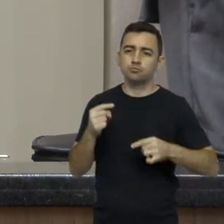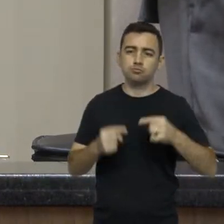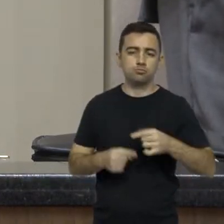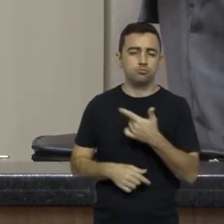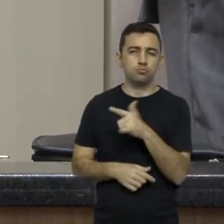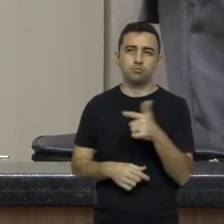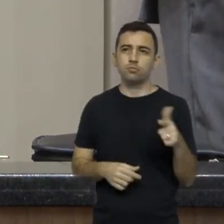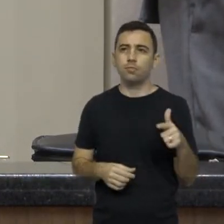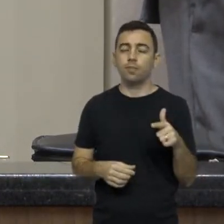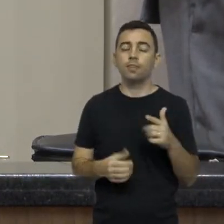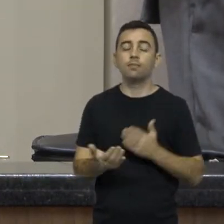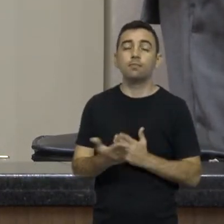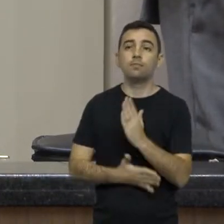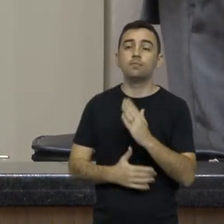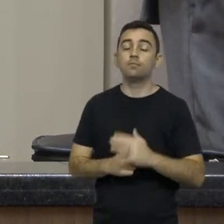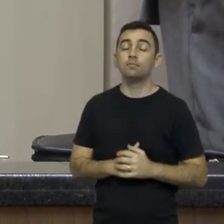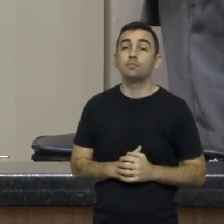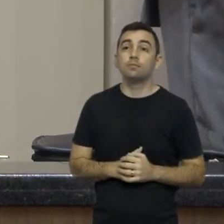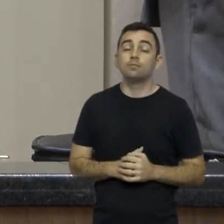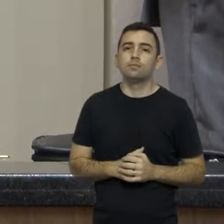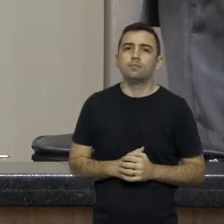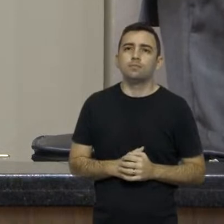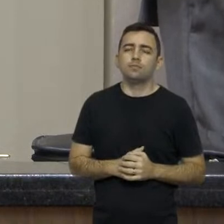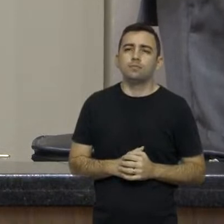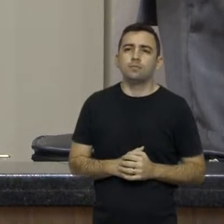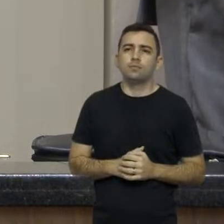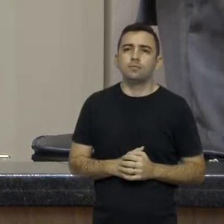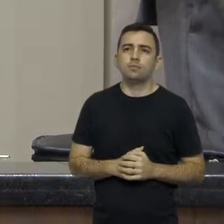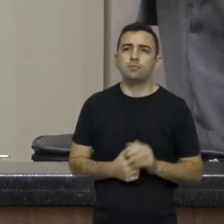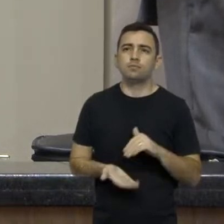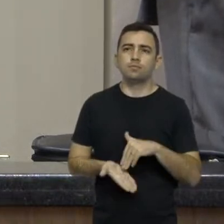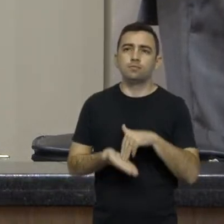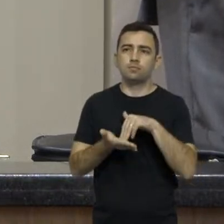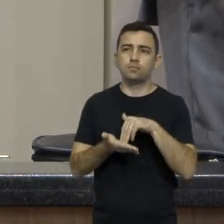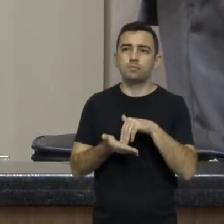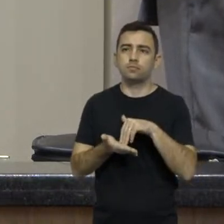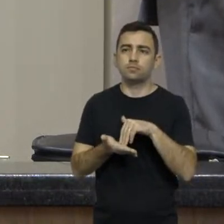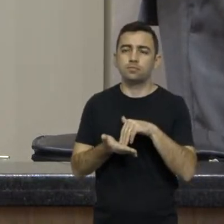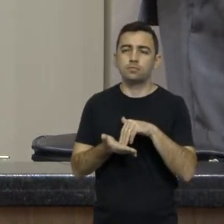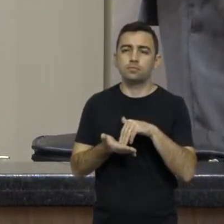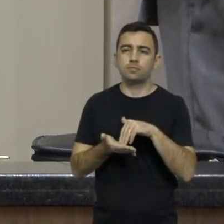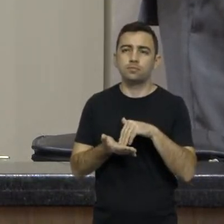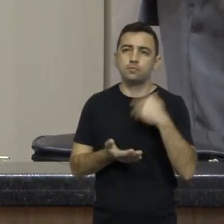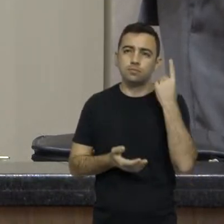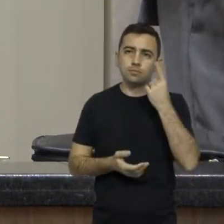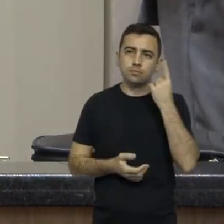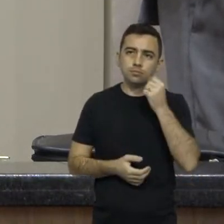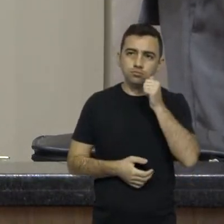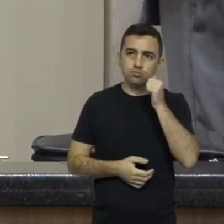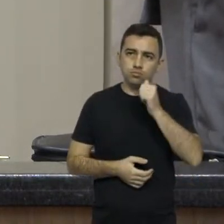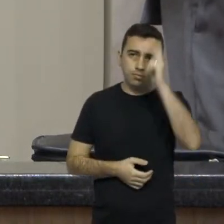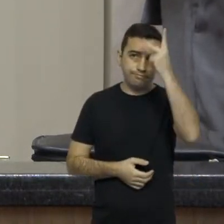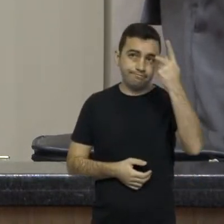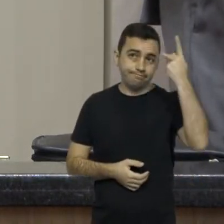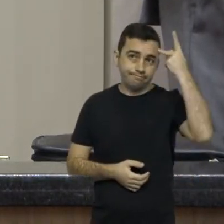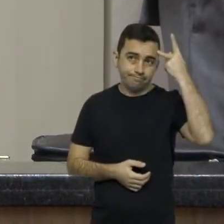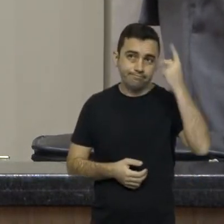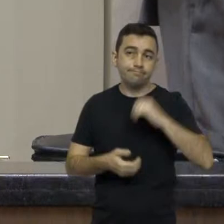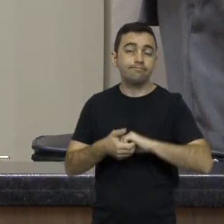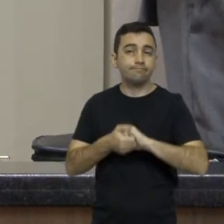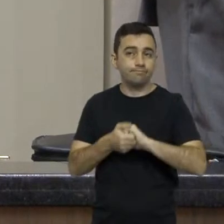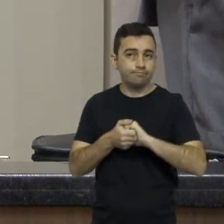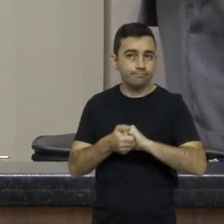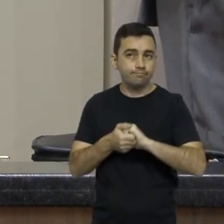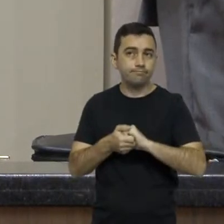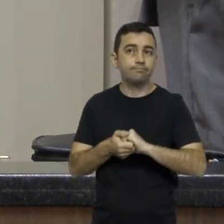votação, está aprovado. Moção da deputada Paulinha, complementando policiais militares Tiago